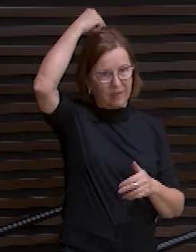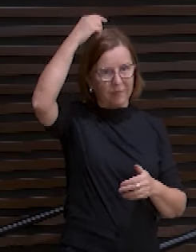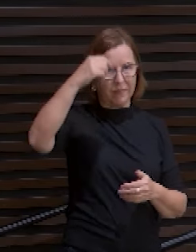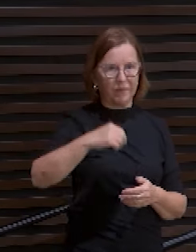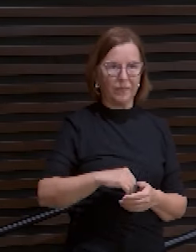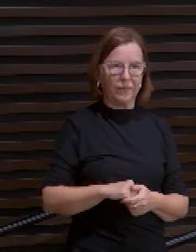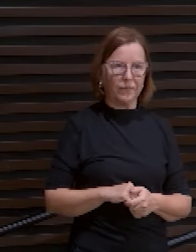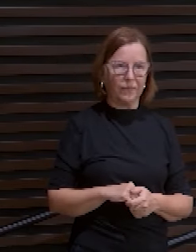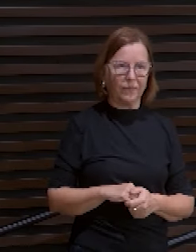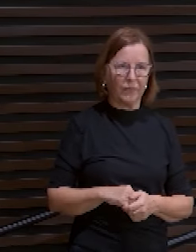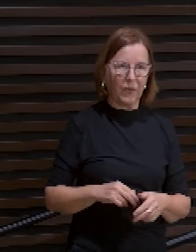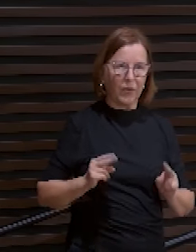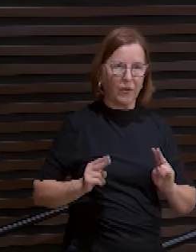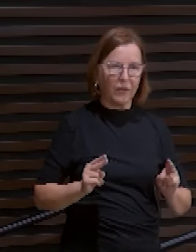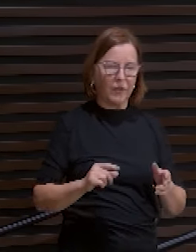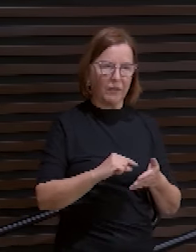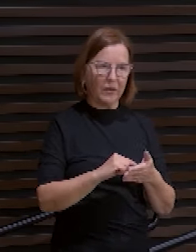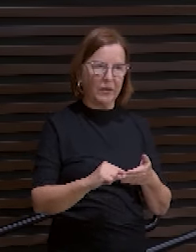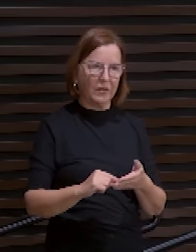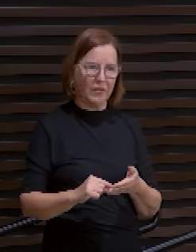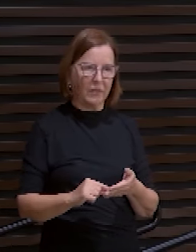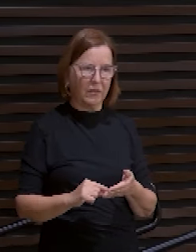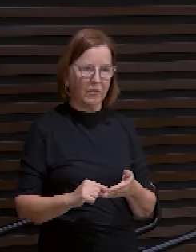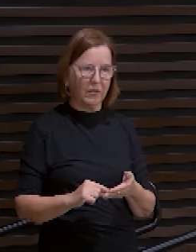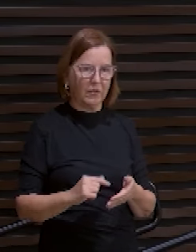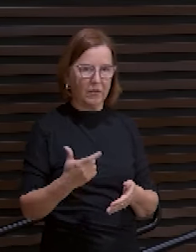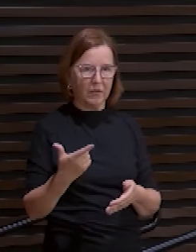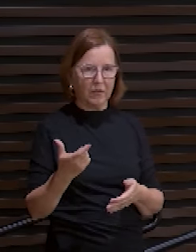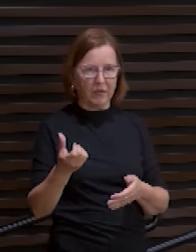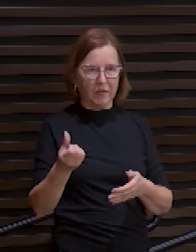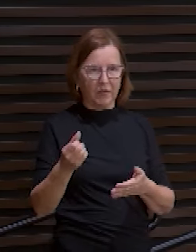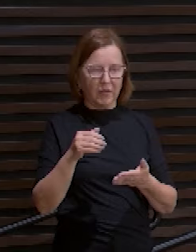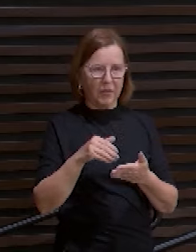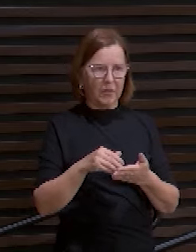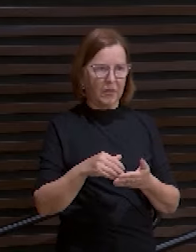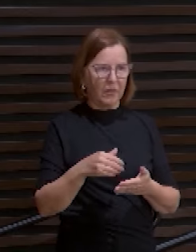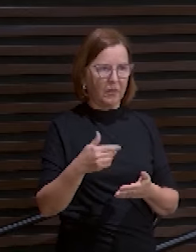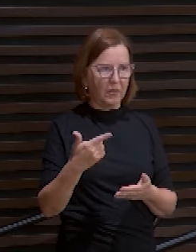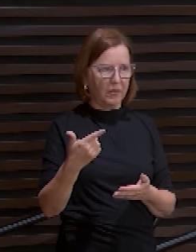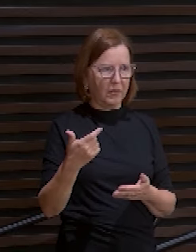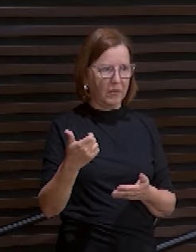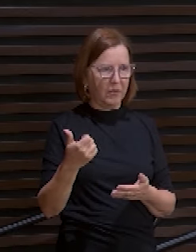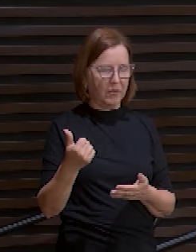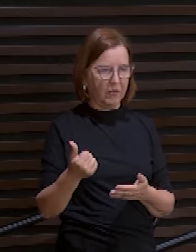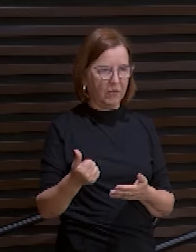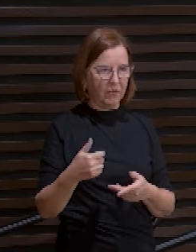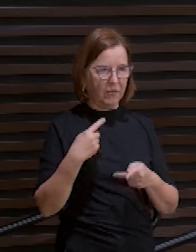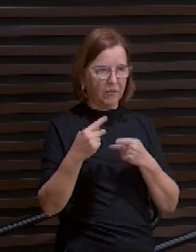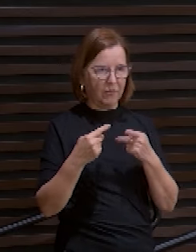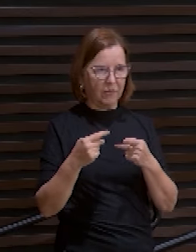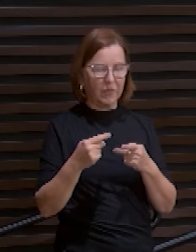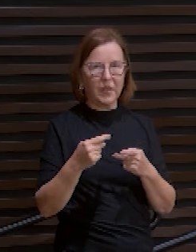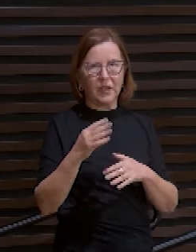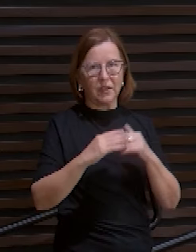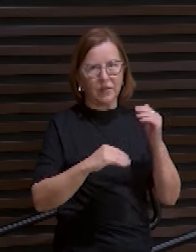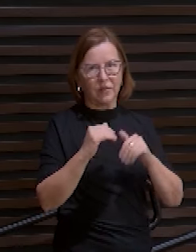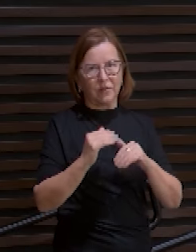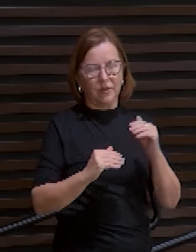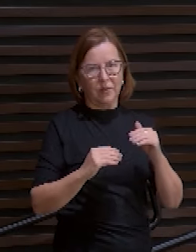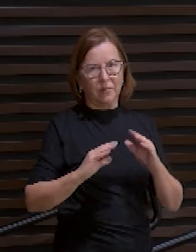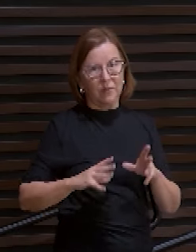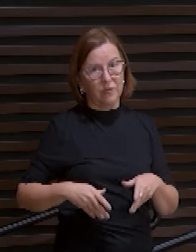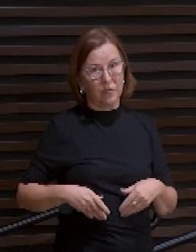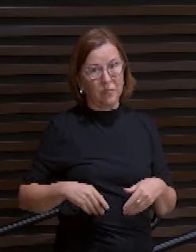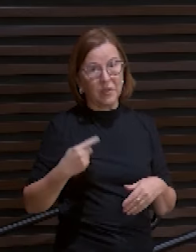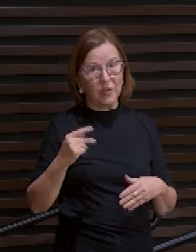Santo continuando nos versículos 19 a 21 nós temos aqui a descrição das obras da carne e sua